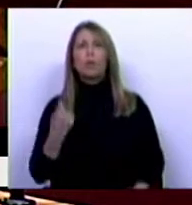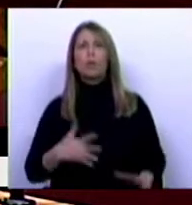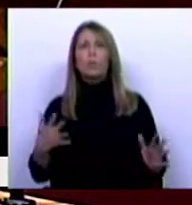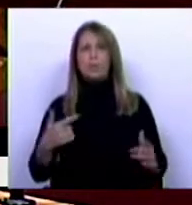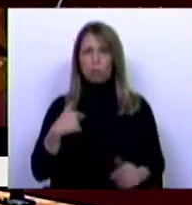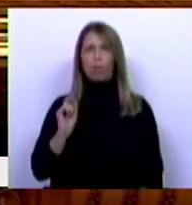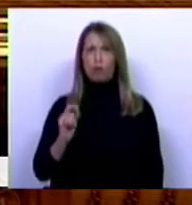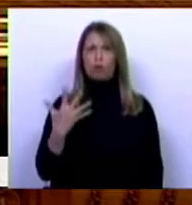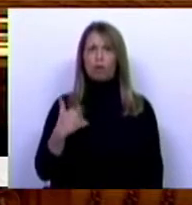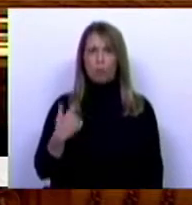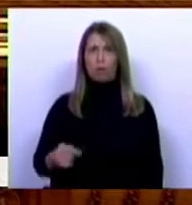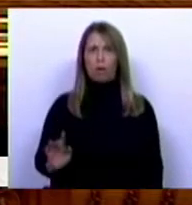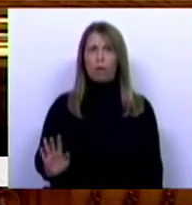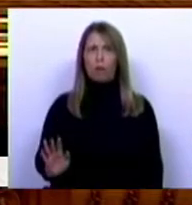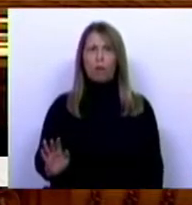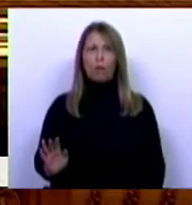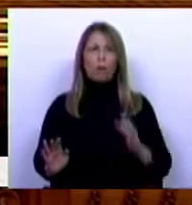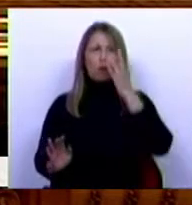5 minutos.